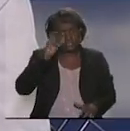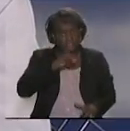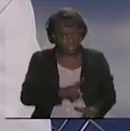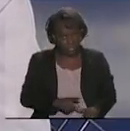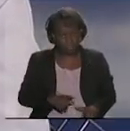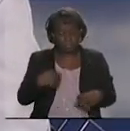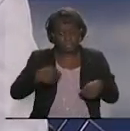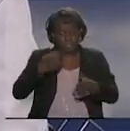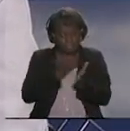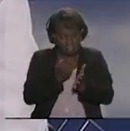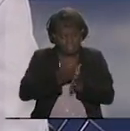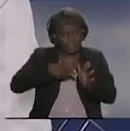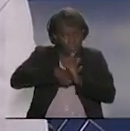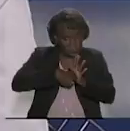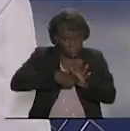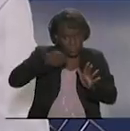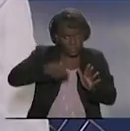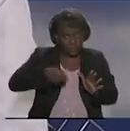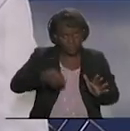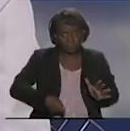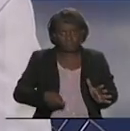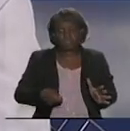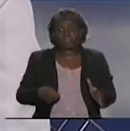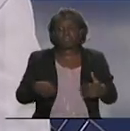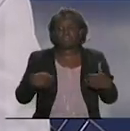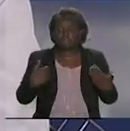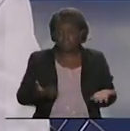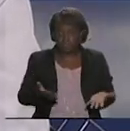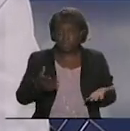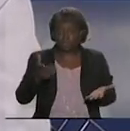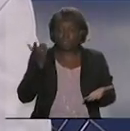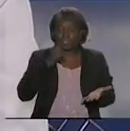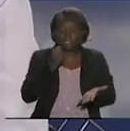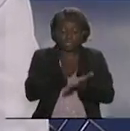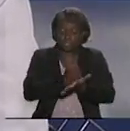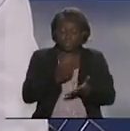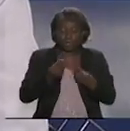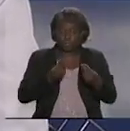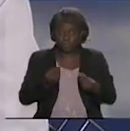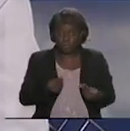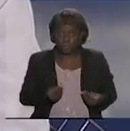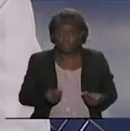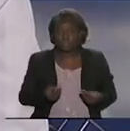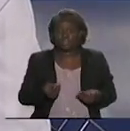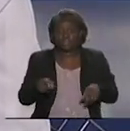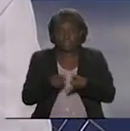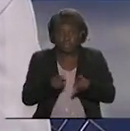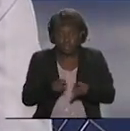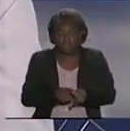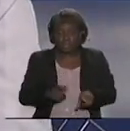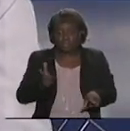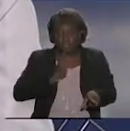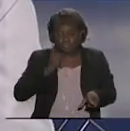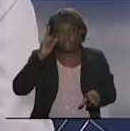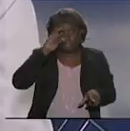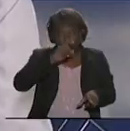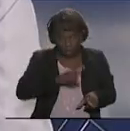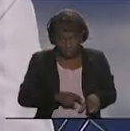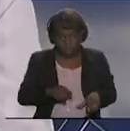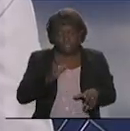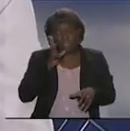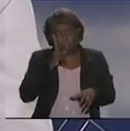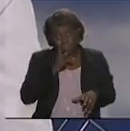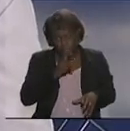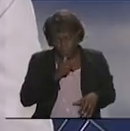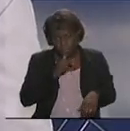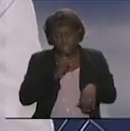aí é mais complicado ainda, tem mais exigência. E a obtenção desses selos ainda também é um